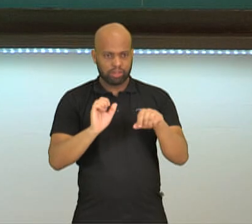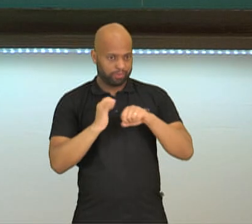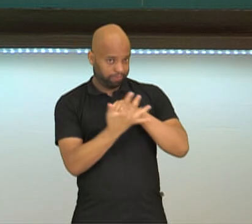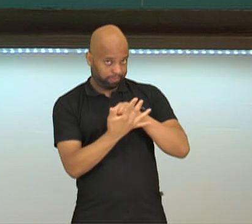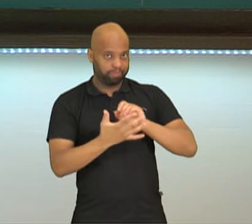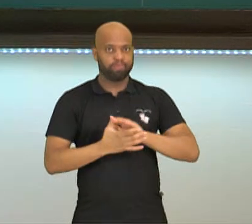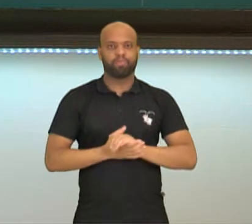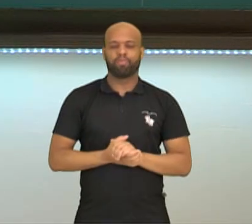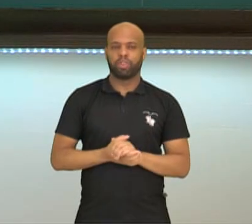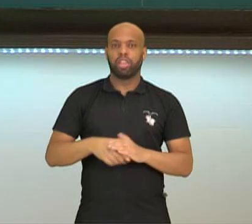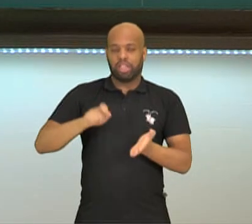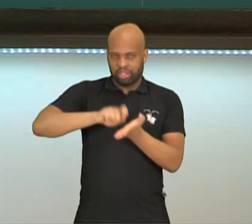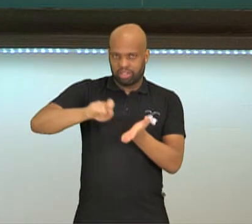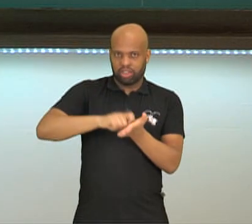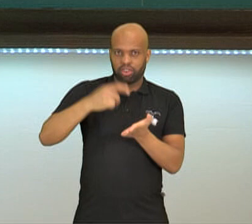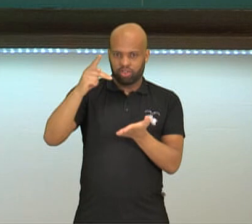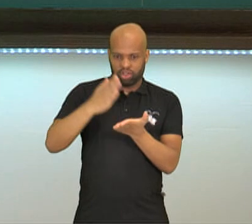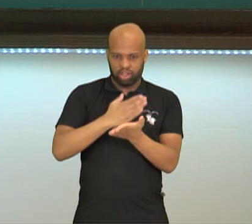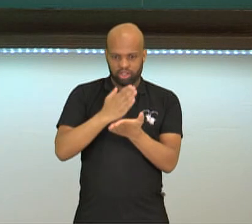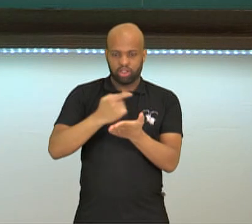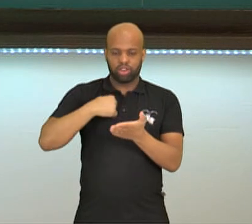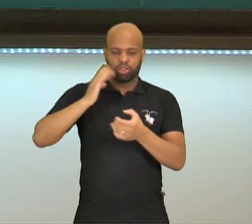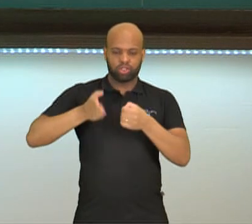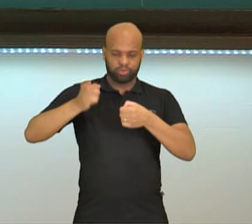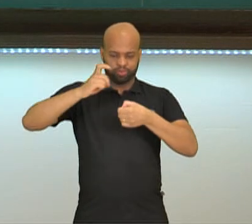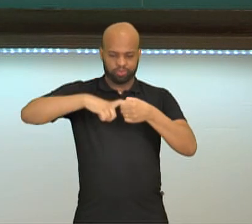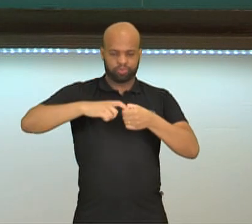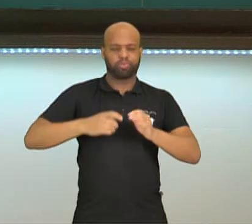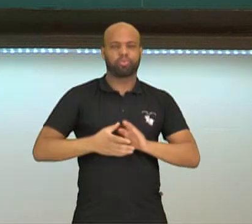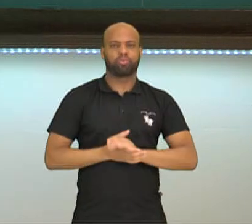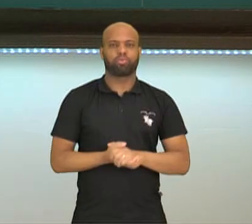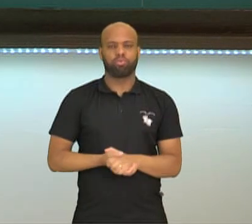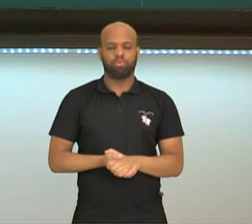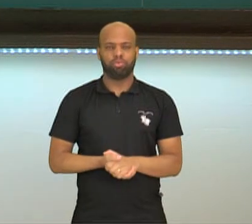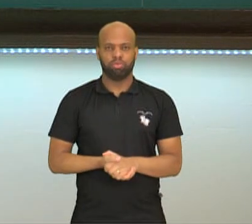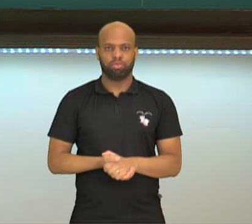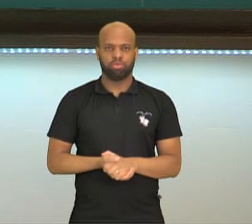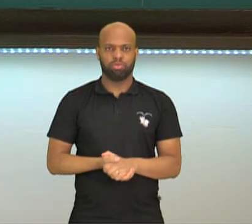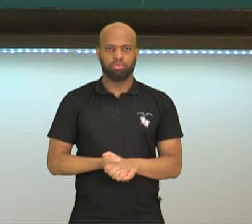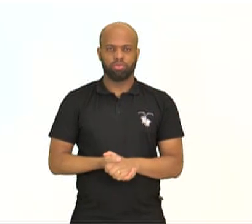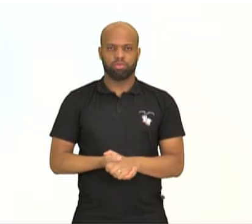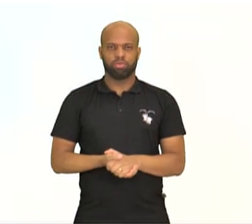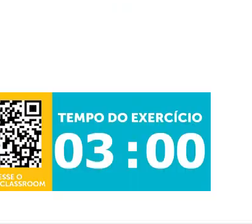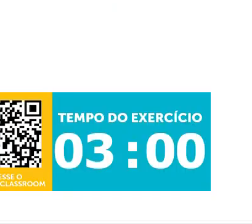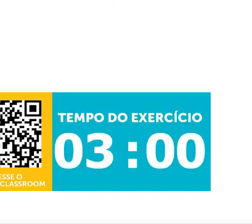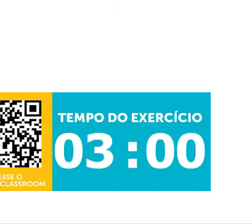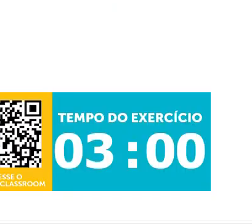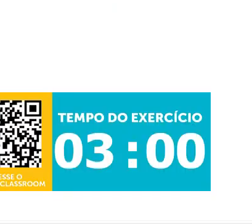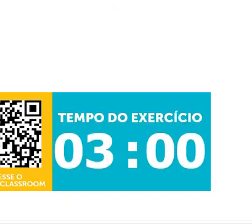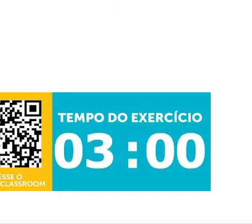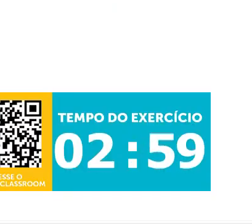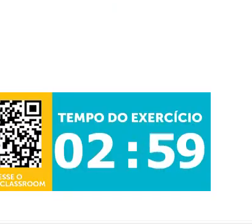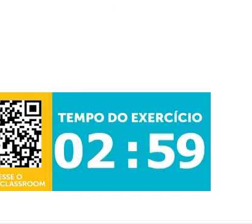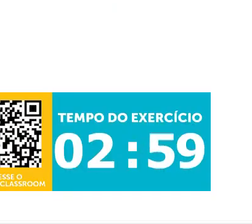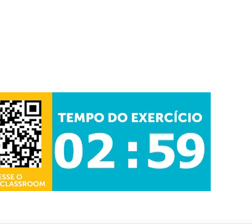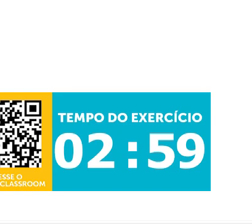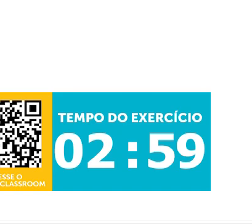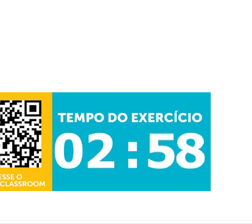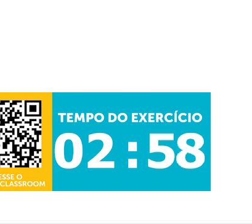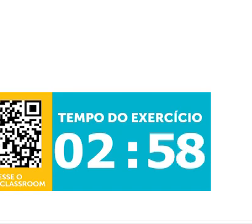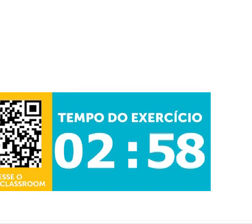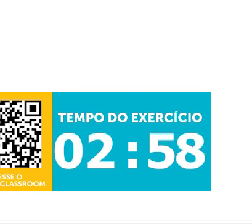doença? Anota aí no seu material as respostas e nós já voltamos.